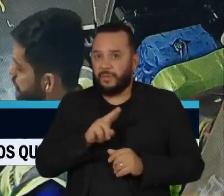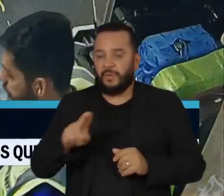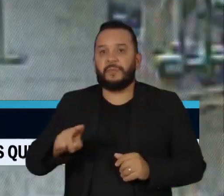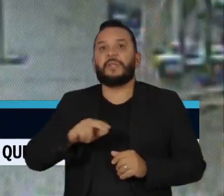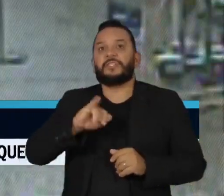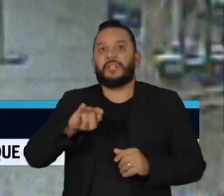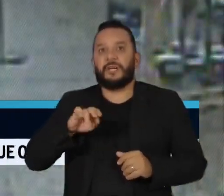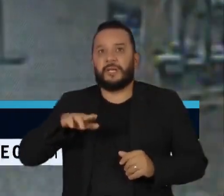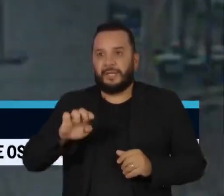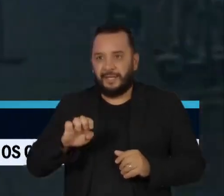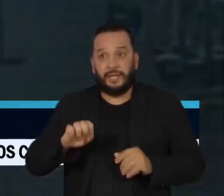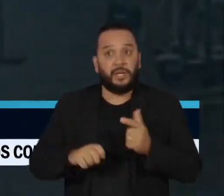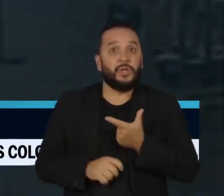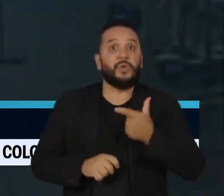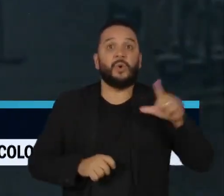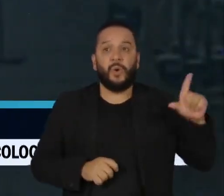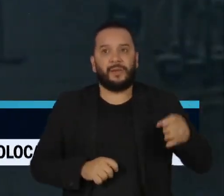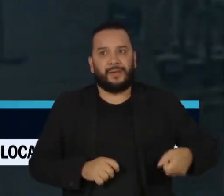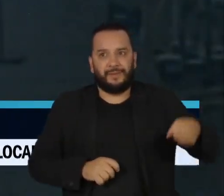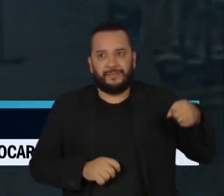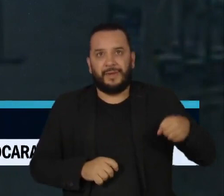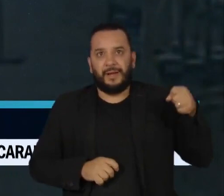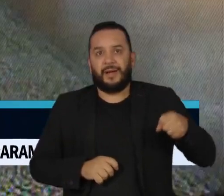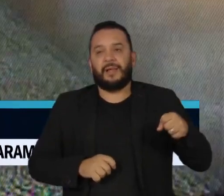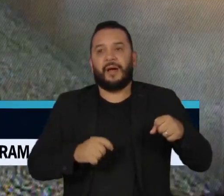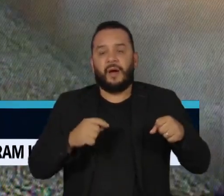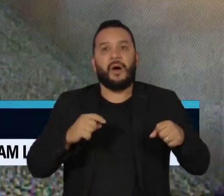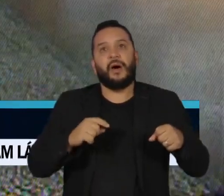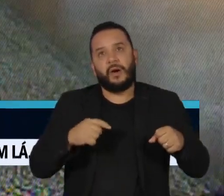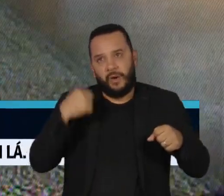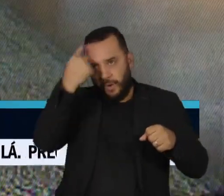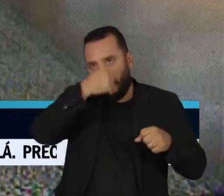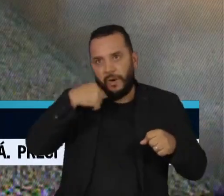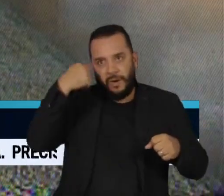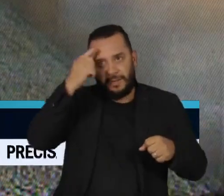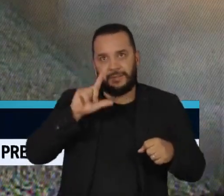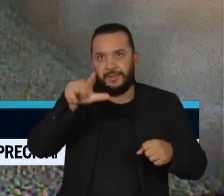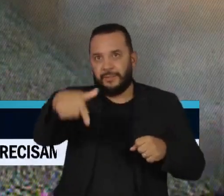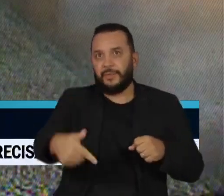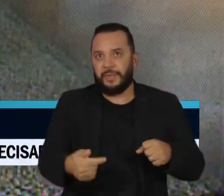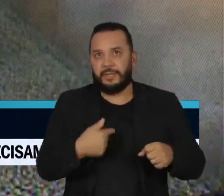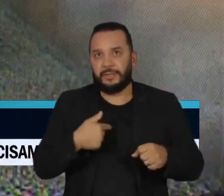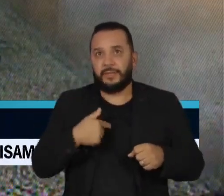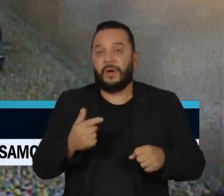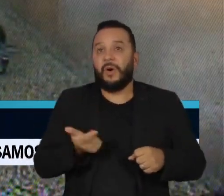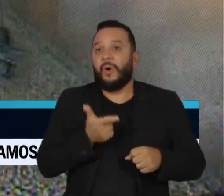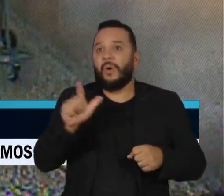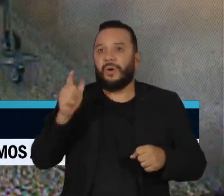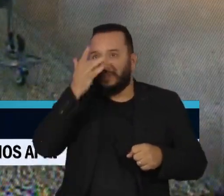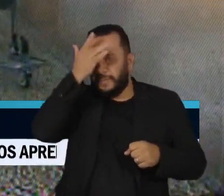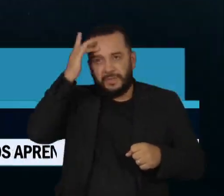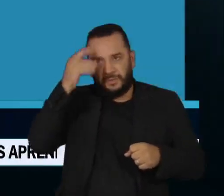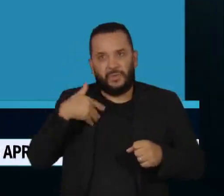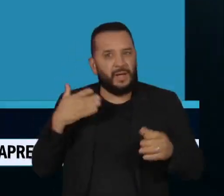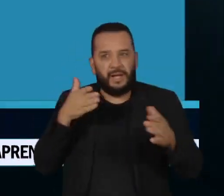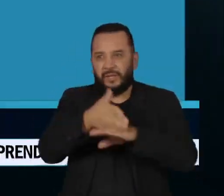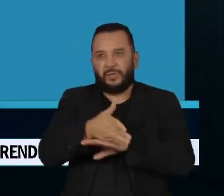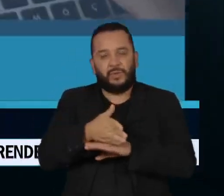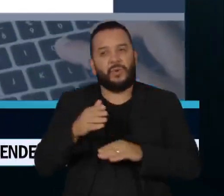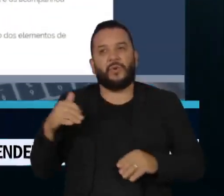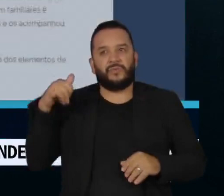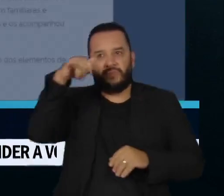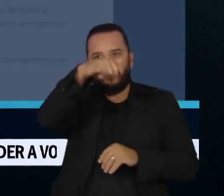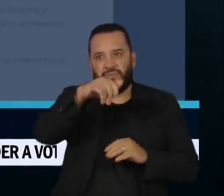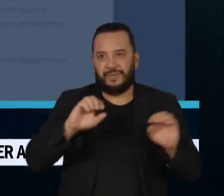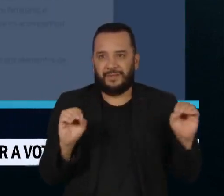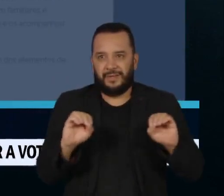e Karina em bagagens despachadas horas antes, por uma terceira pessoa que sequer embarcou no voo para a Alemanha. Em